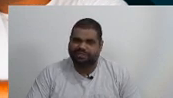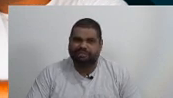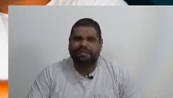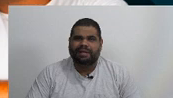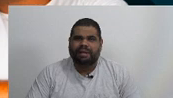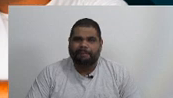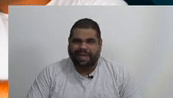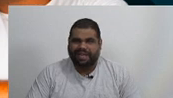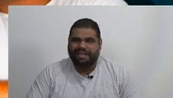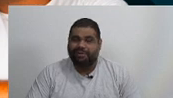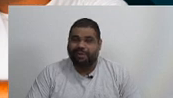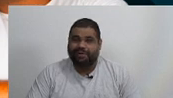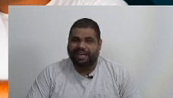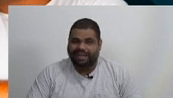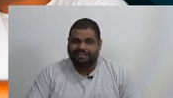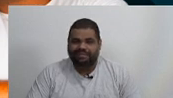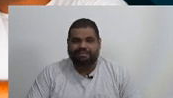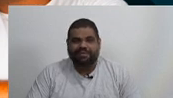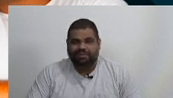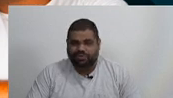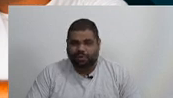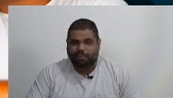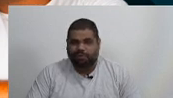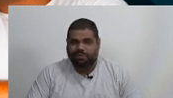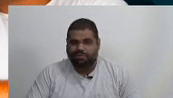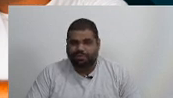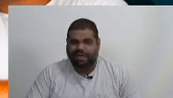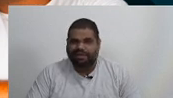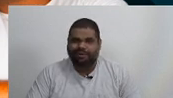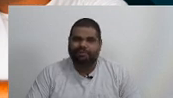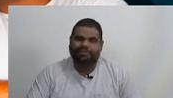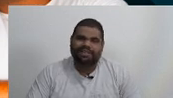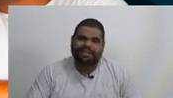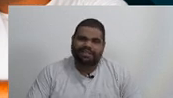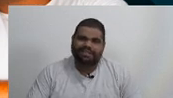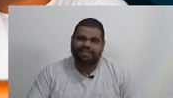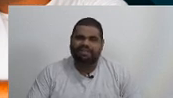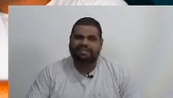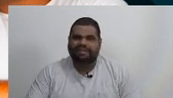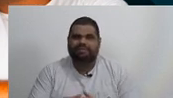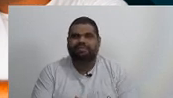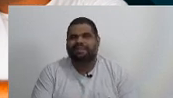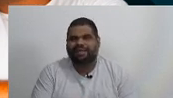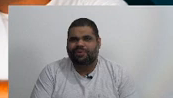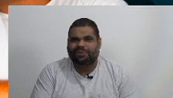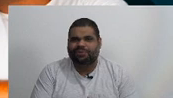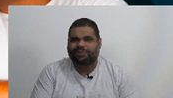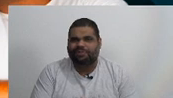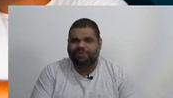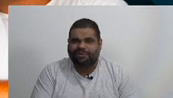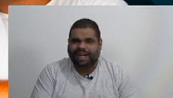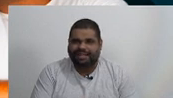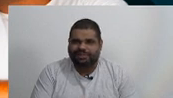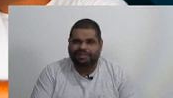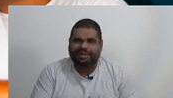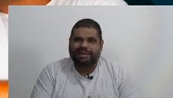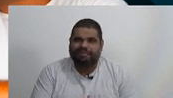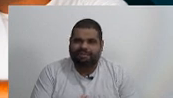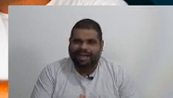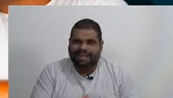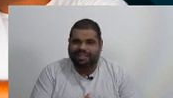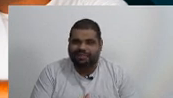do Quiz. Para quem não me conhece, sou o professor Marcão. E se você encontrou